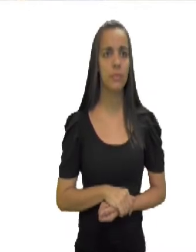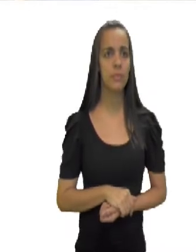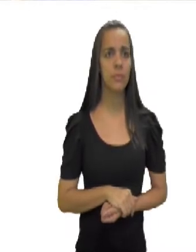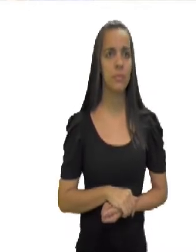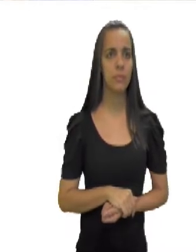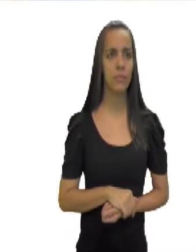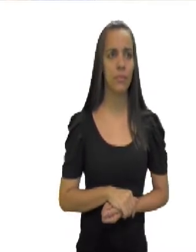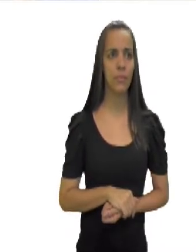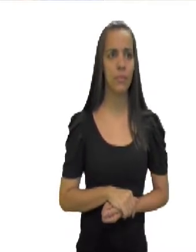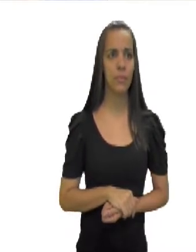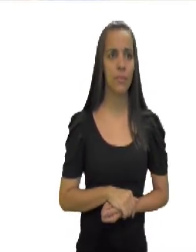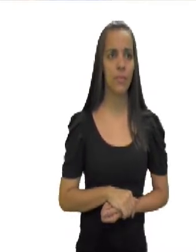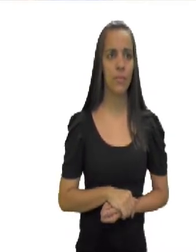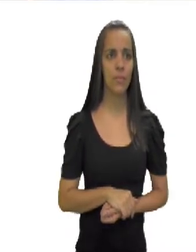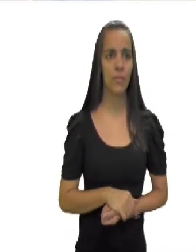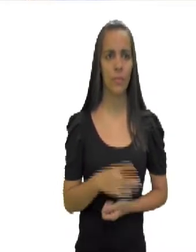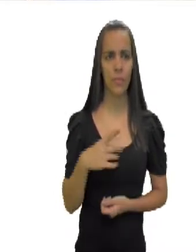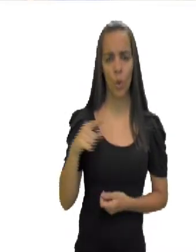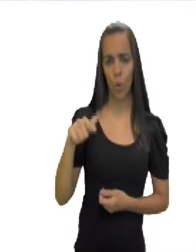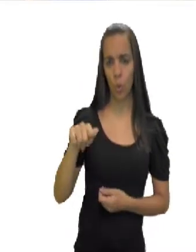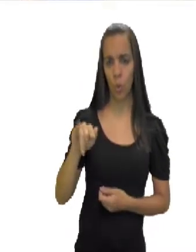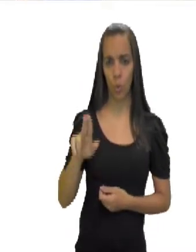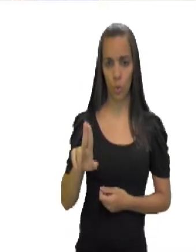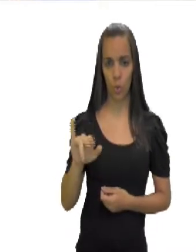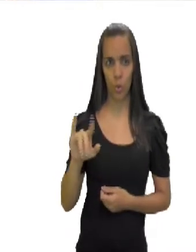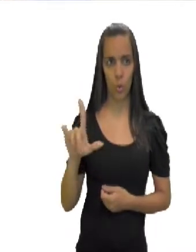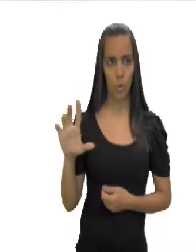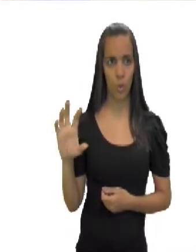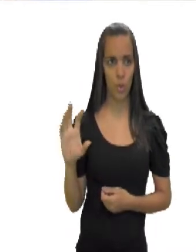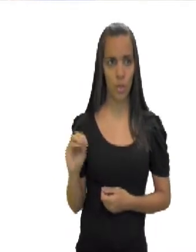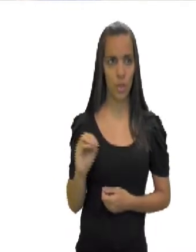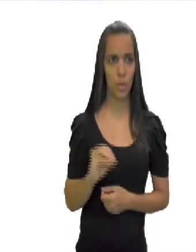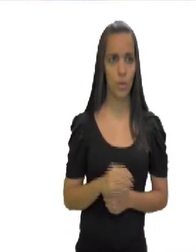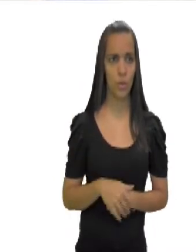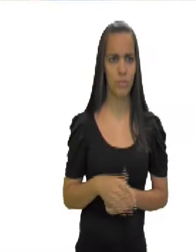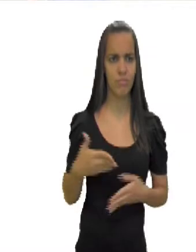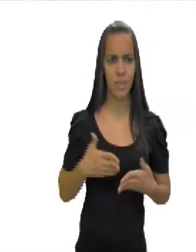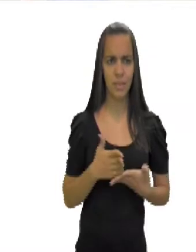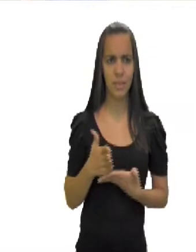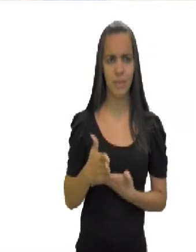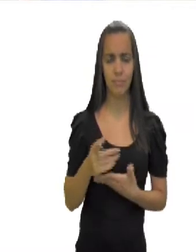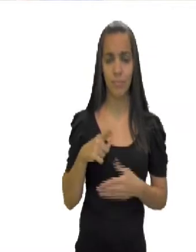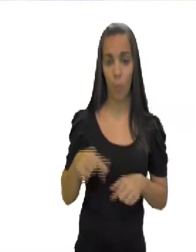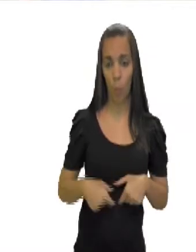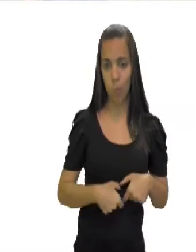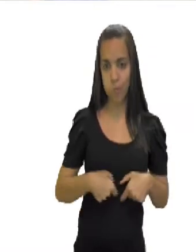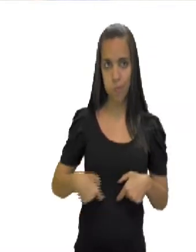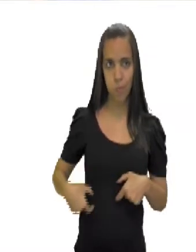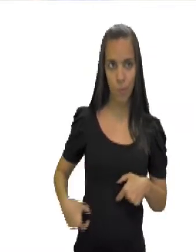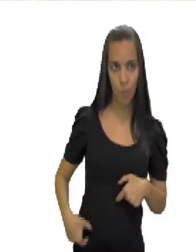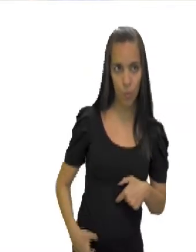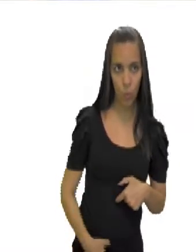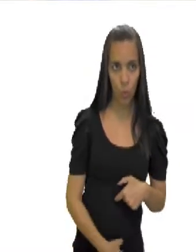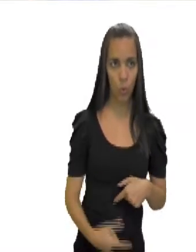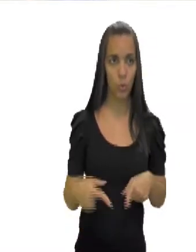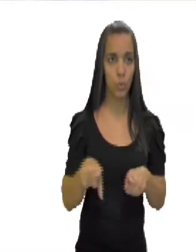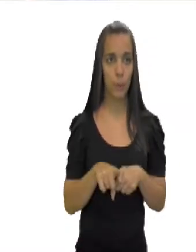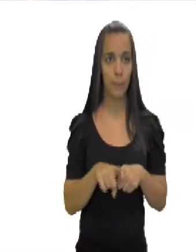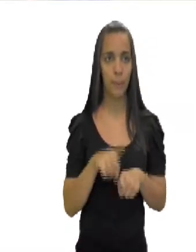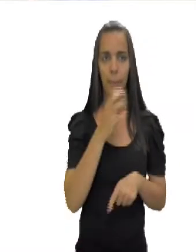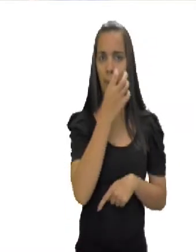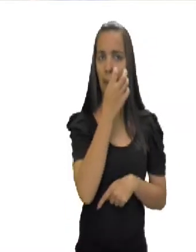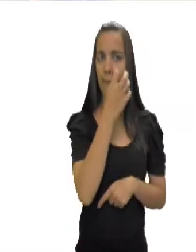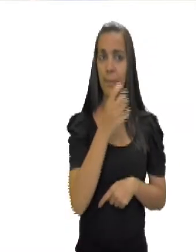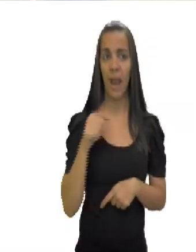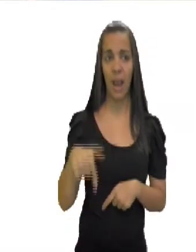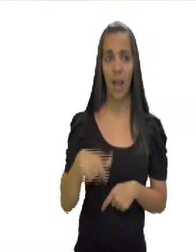O quilo segue para o intestino grosso. Que caminho, hein, gente, que essa comida faz dentro